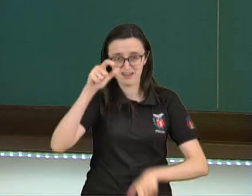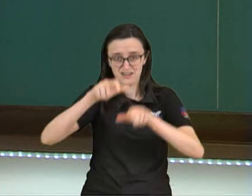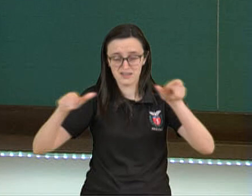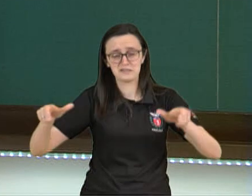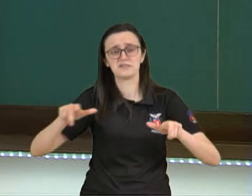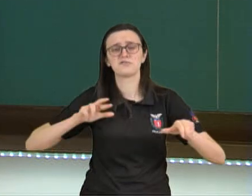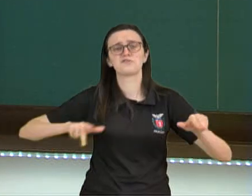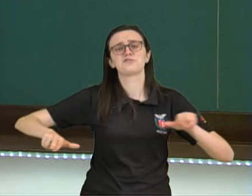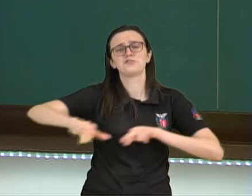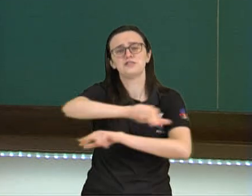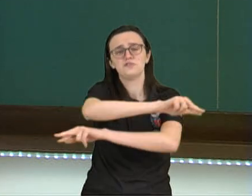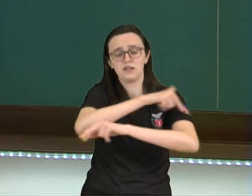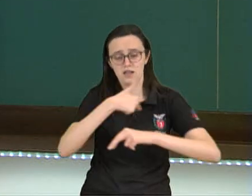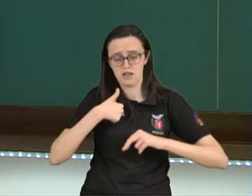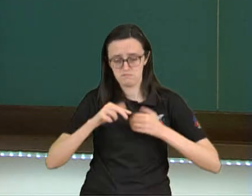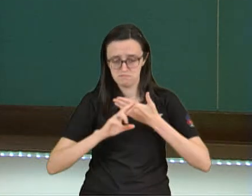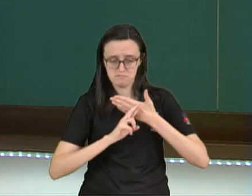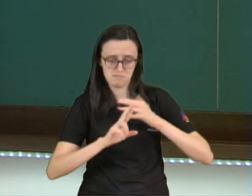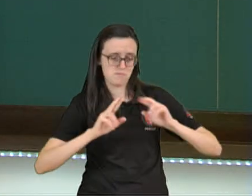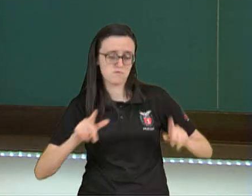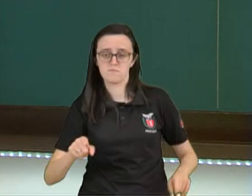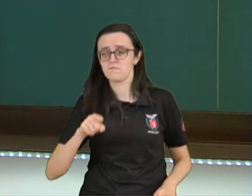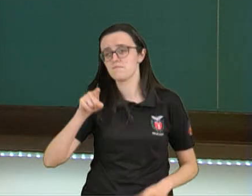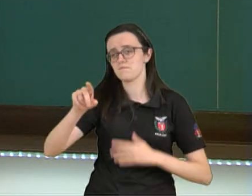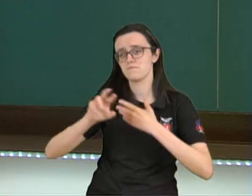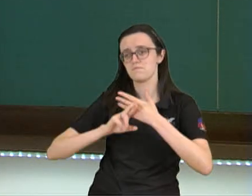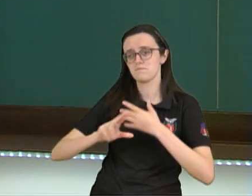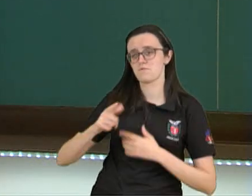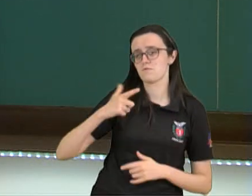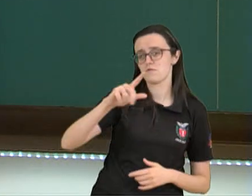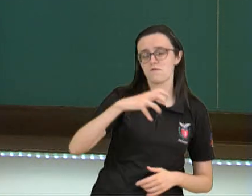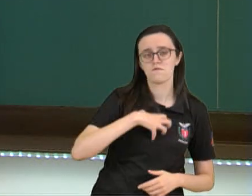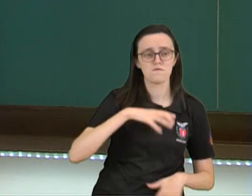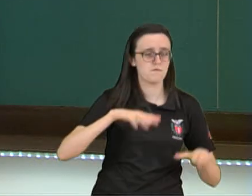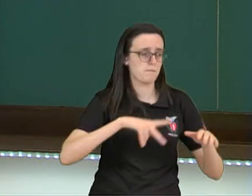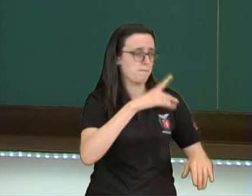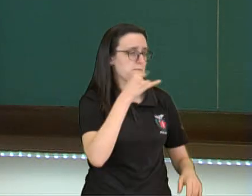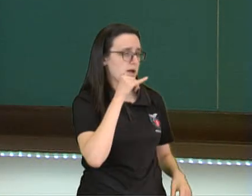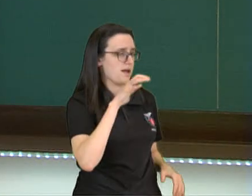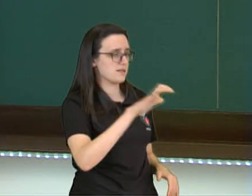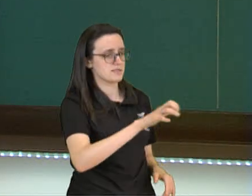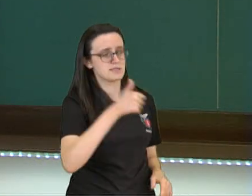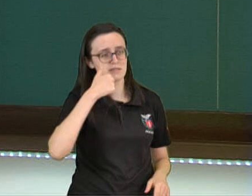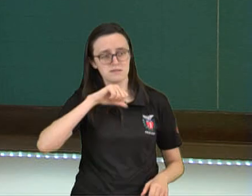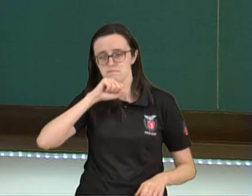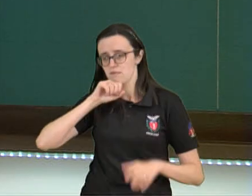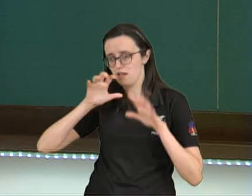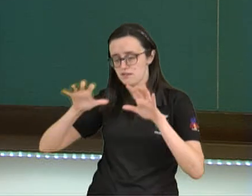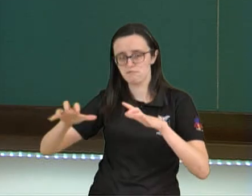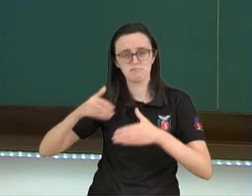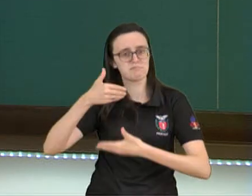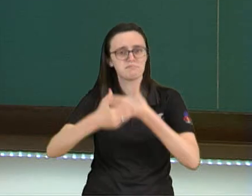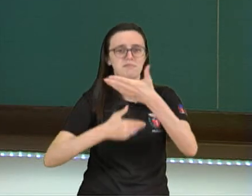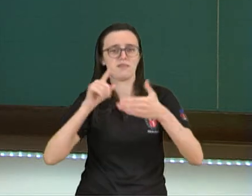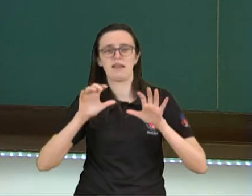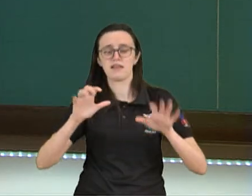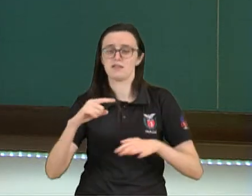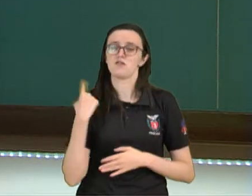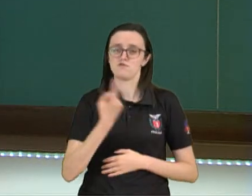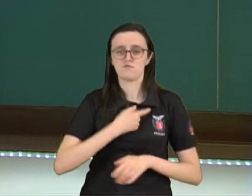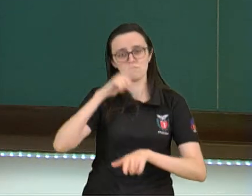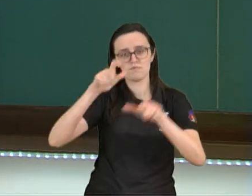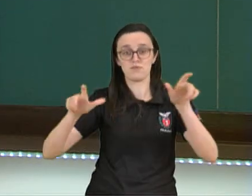ok? Eu reajo de uma forma, você reage de outra, o pai de outra, a mãe de outra e assim por diante. Somos